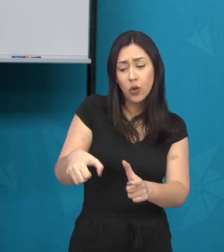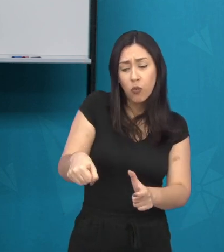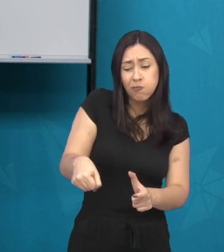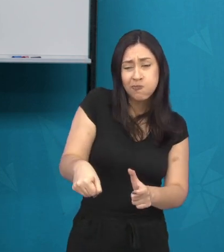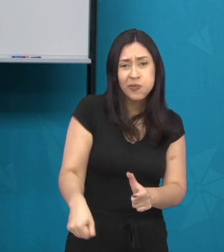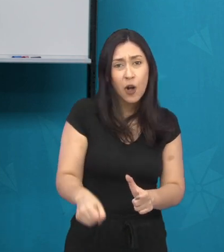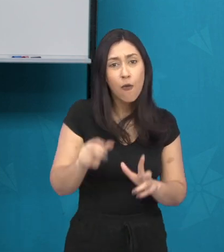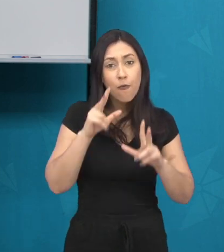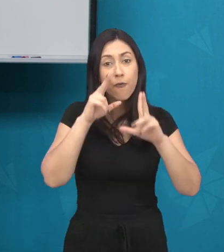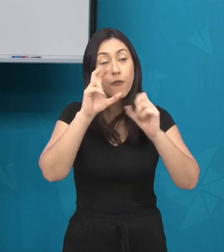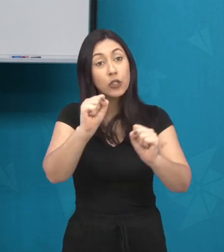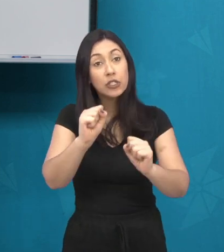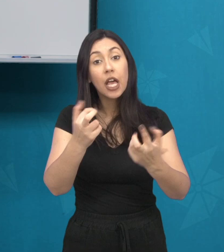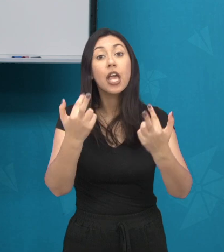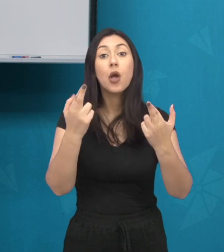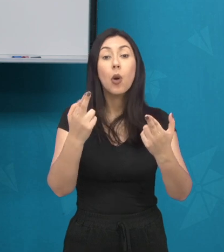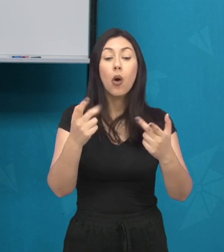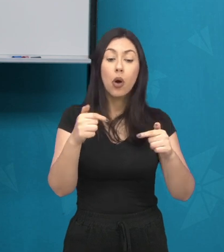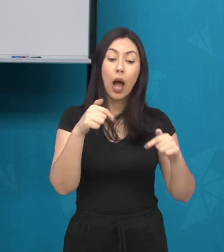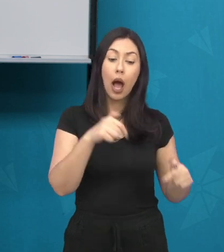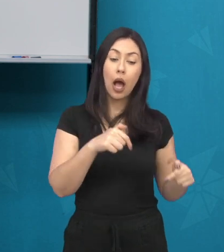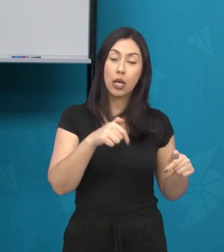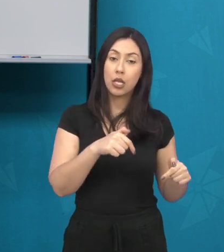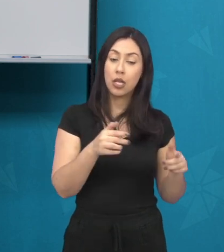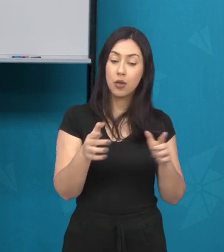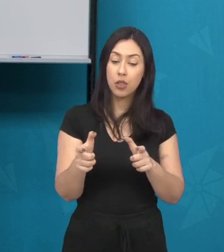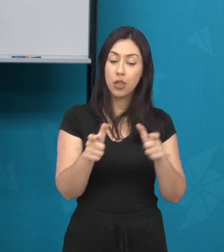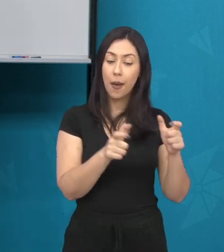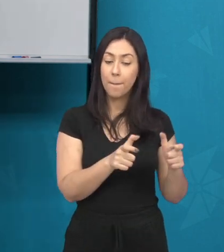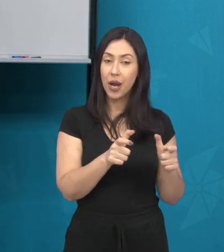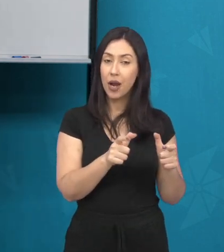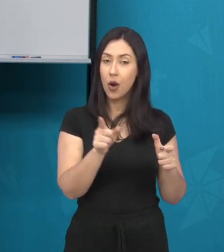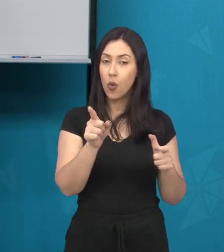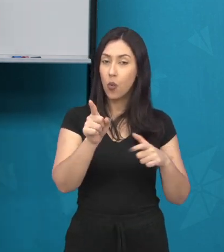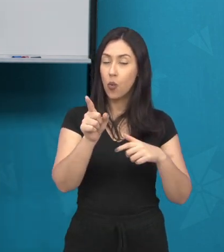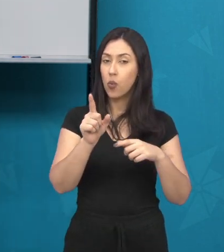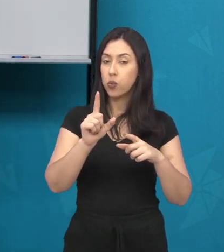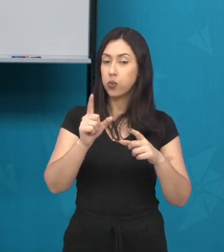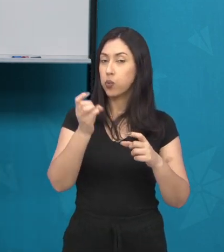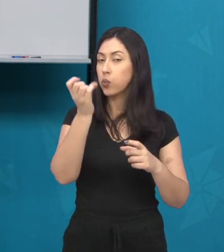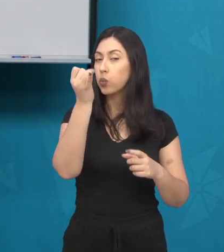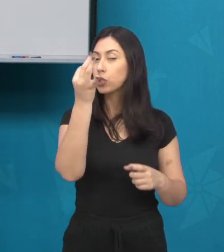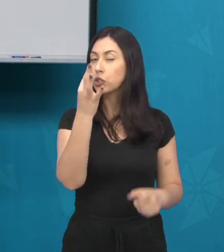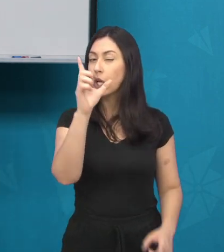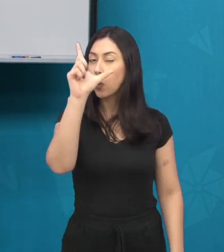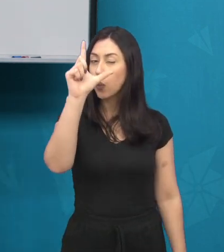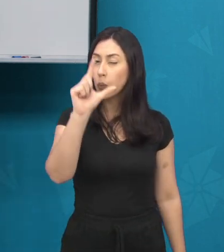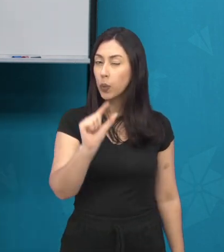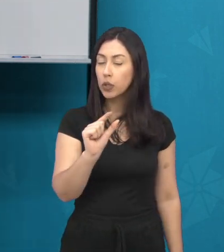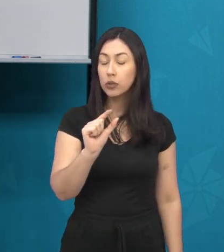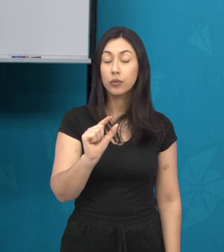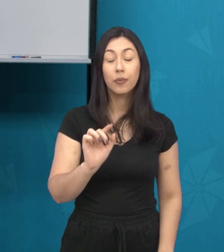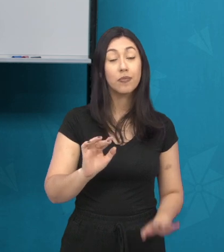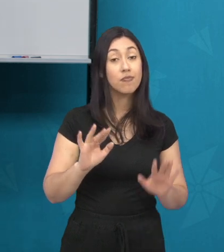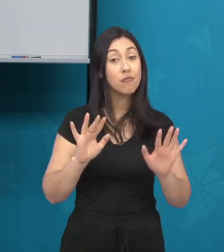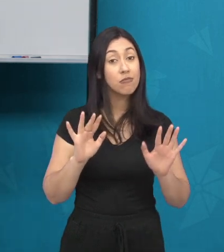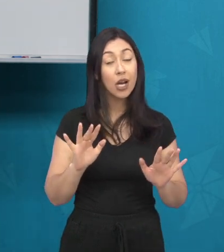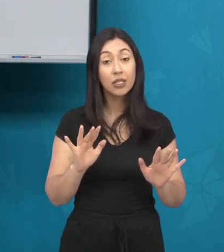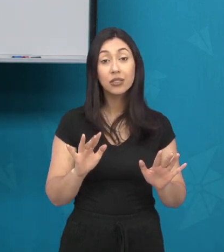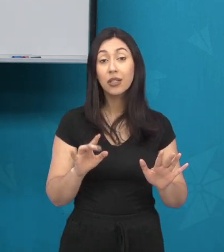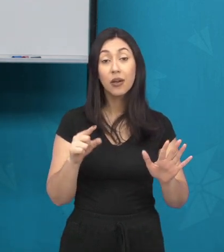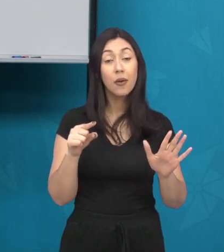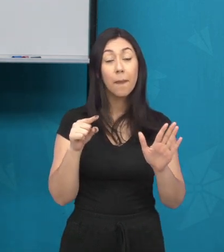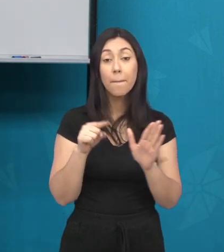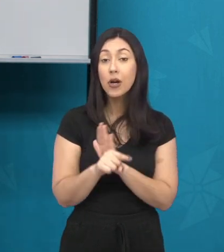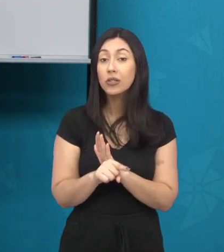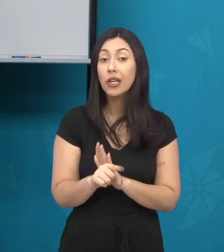sobre a Bengala É como se eu diminuísse o peso da leitura da balança a questão te induz a esse erro mas